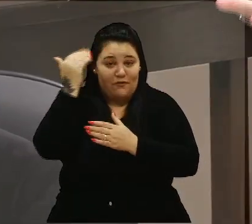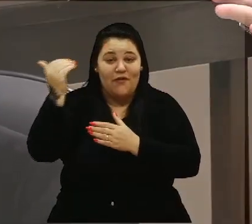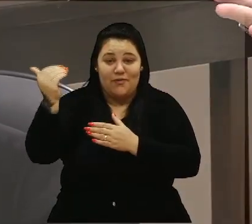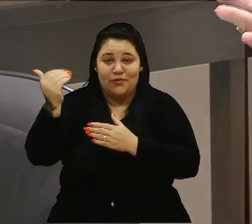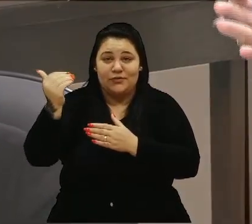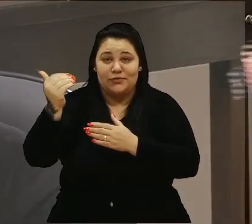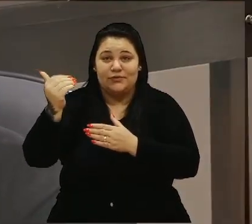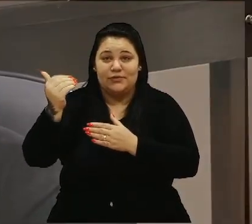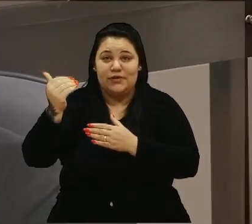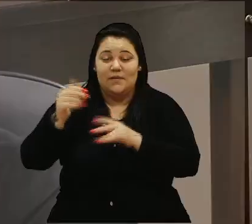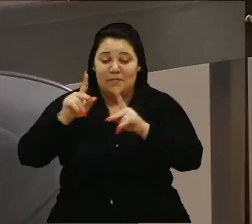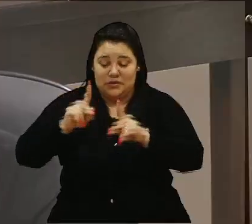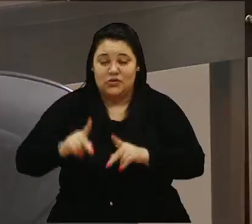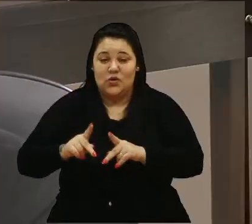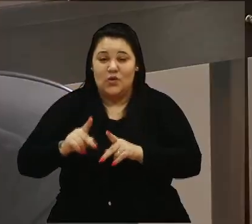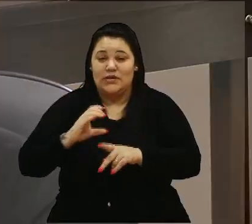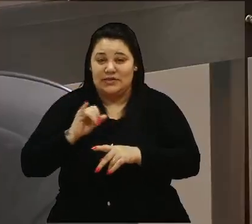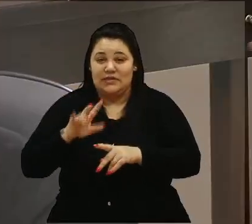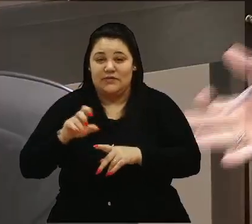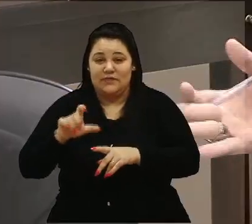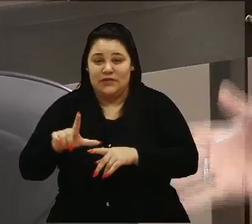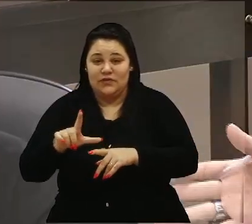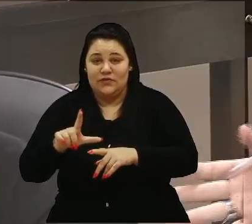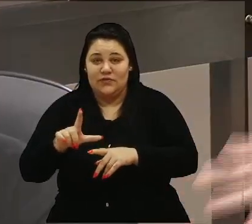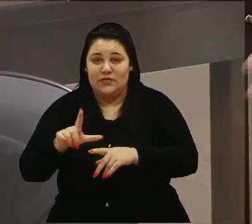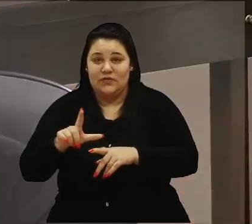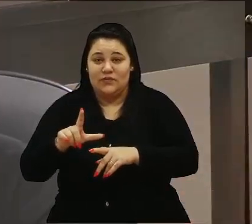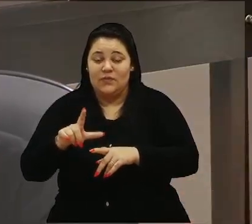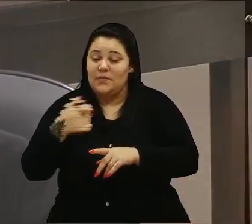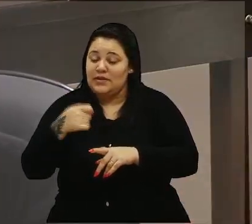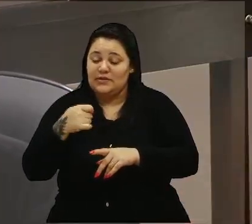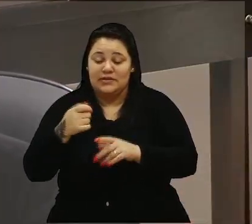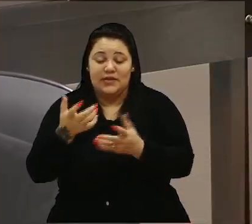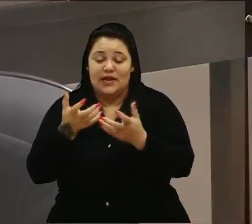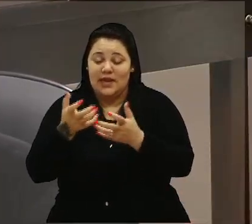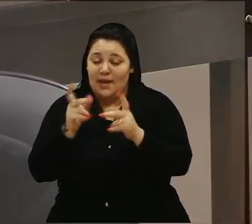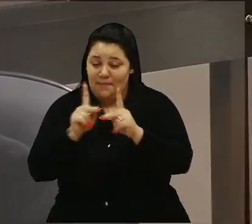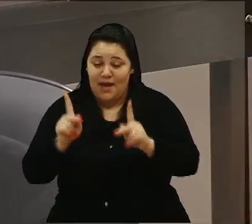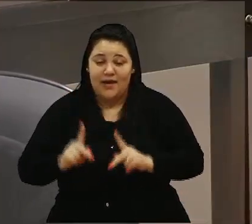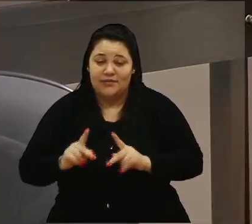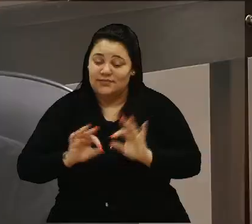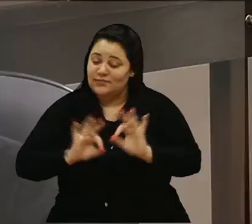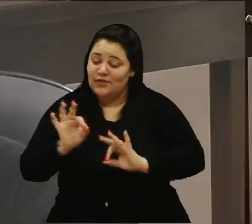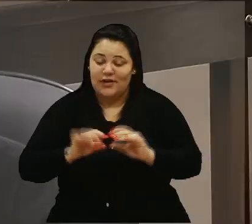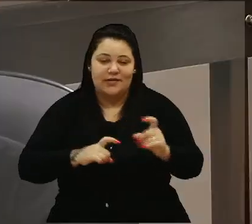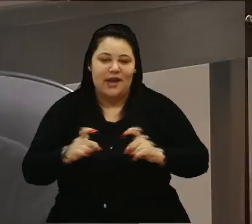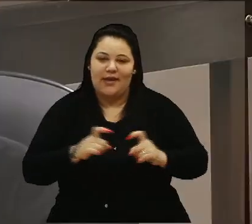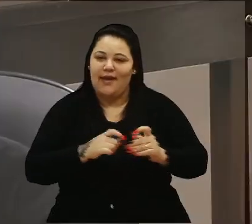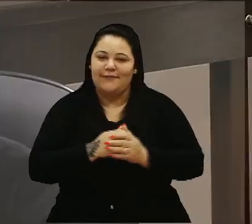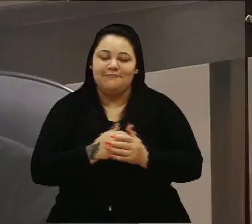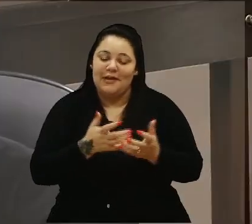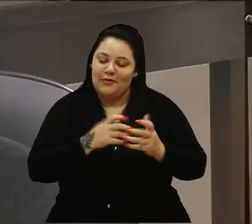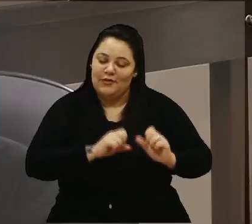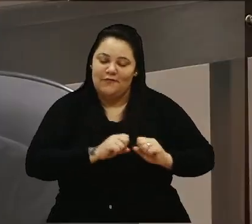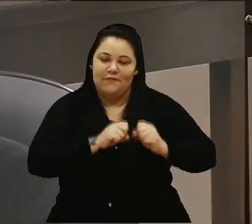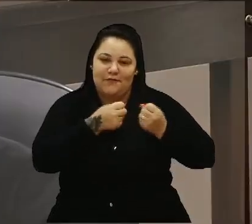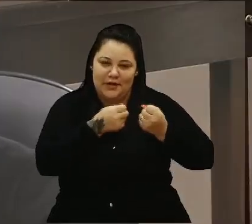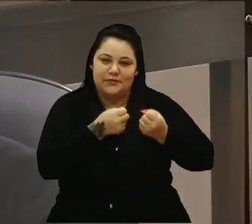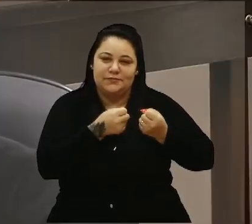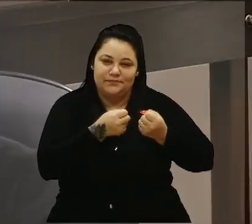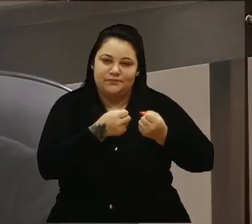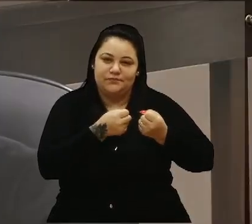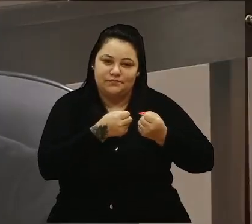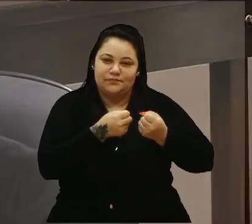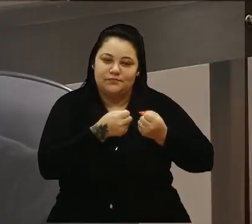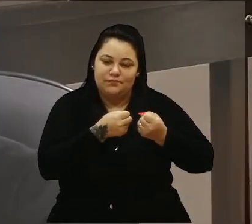para bellum que a gente gosta, né? Se quer paz, prepara-te para a guerra. Não tem outra opção. Então, aqui também eu defendo Israel, defendo que Israel cada